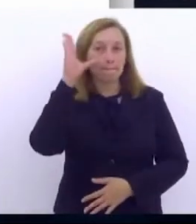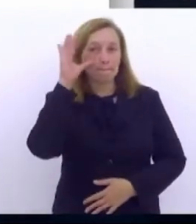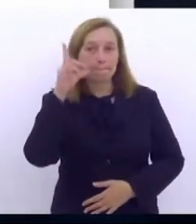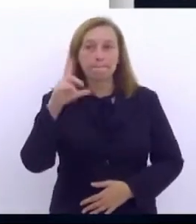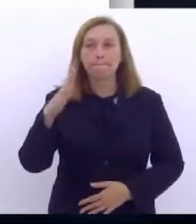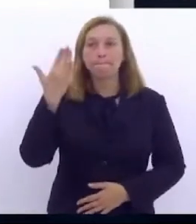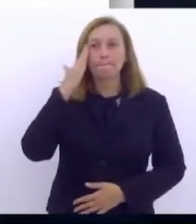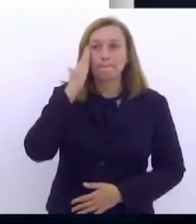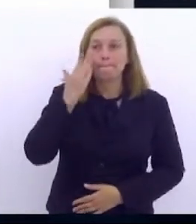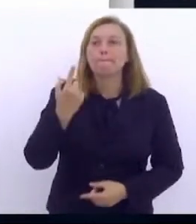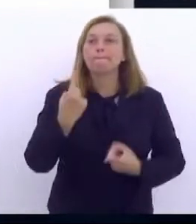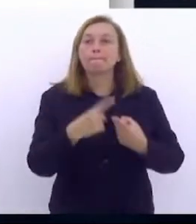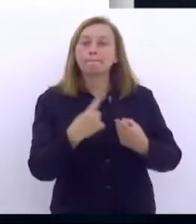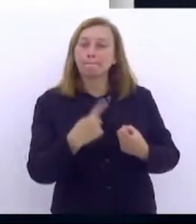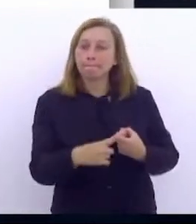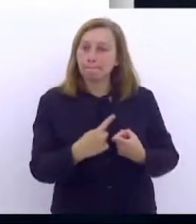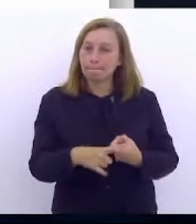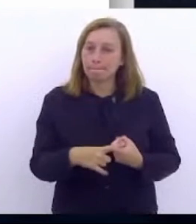é a gente entender, né, o porquê